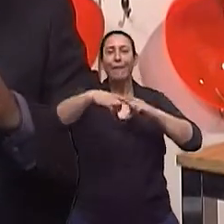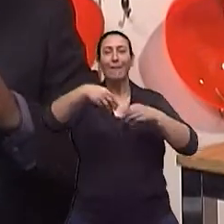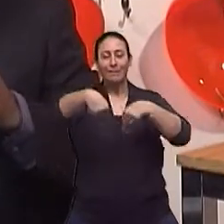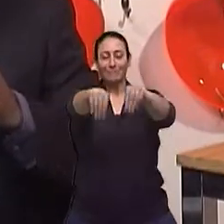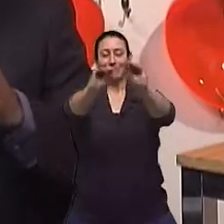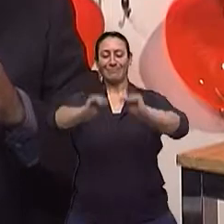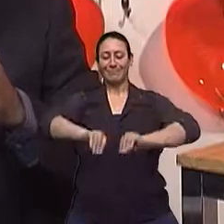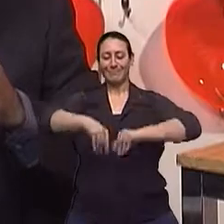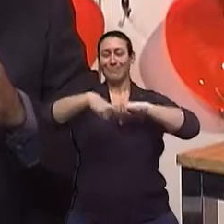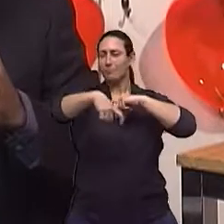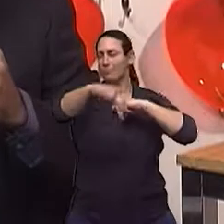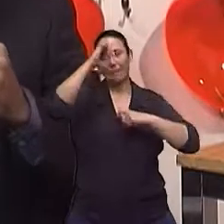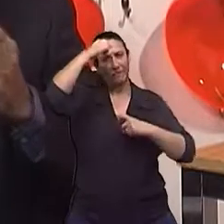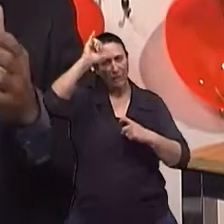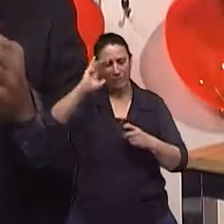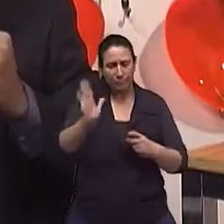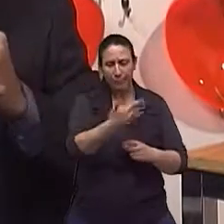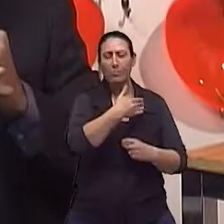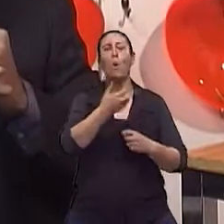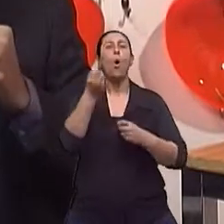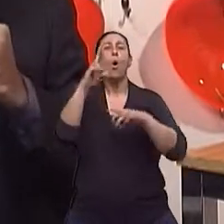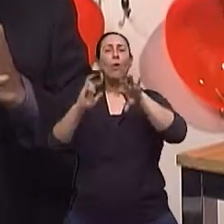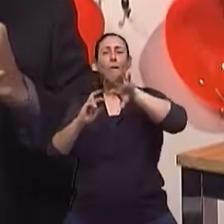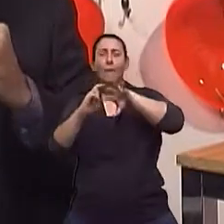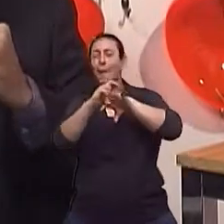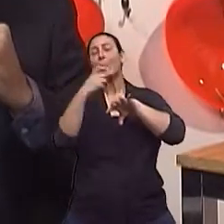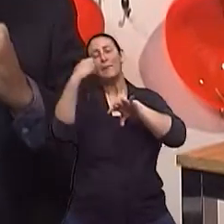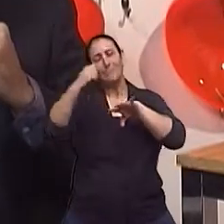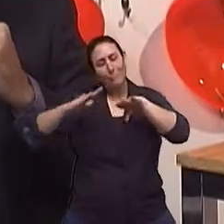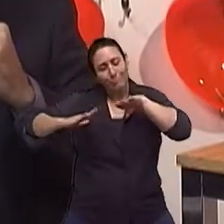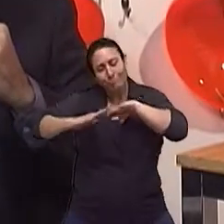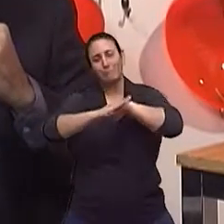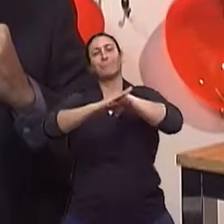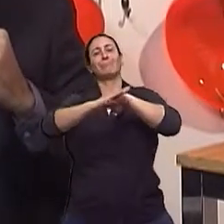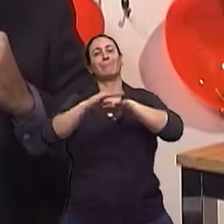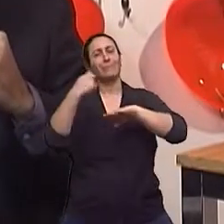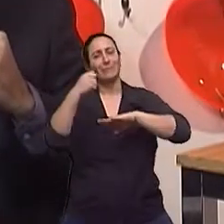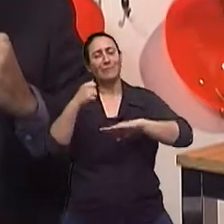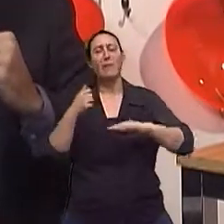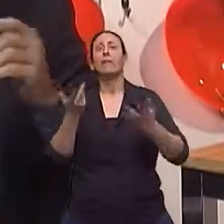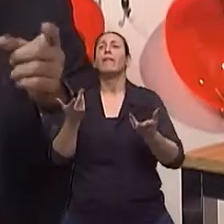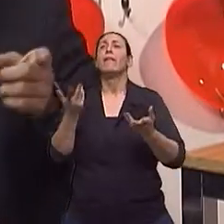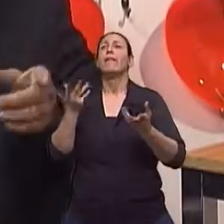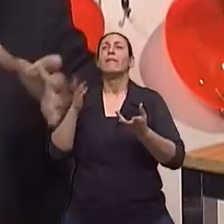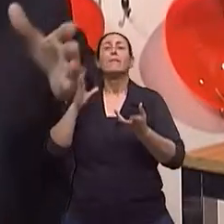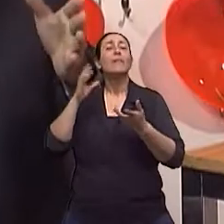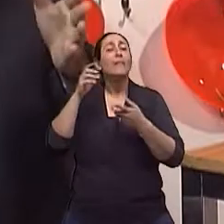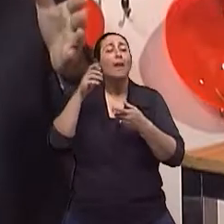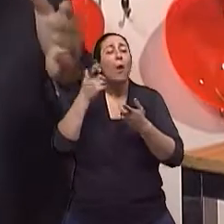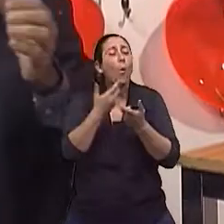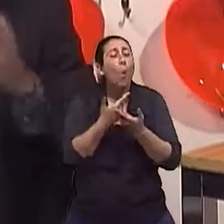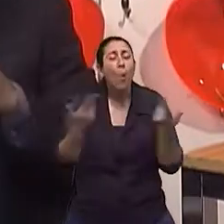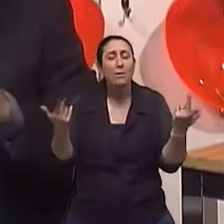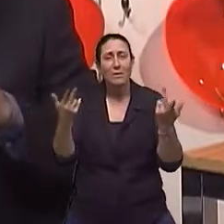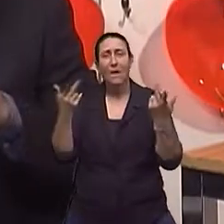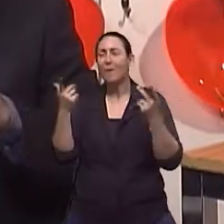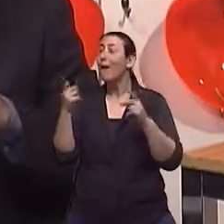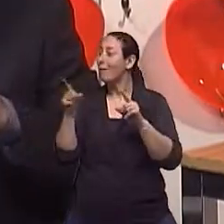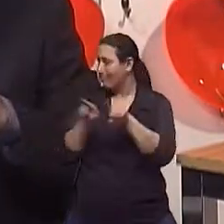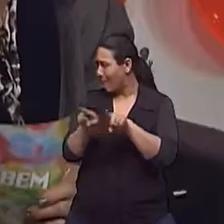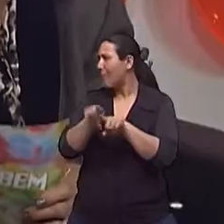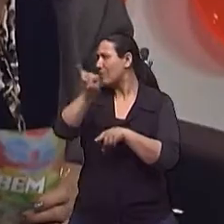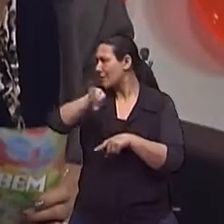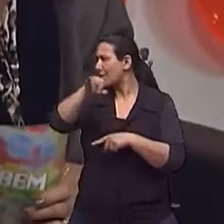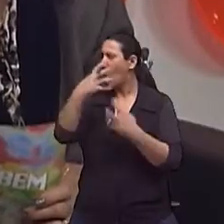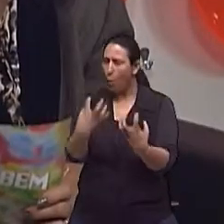tiver um degrau pequeno em casa, ou grande, pior, ele tem que ser eliminado, criar rampa, né? Então, criar... E sinalizar isso quando